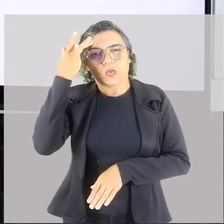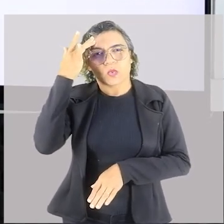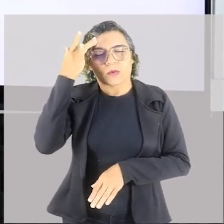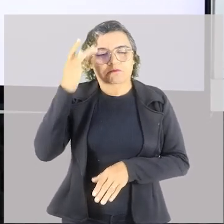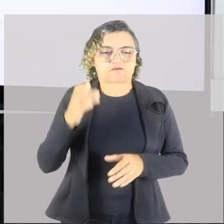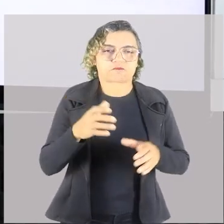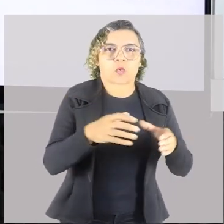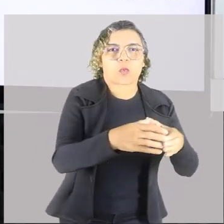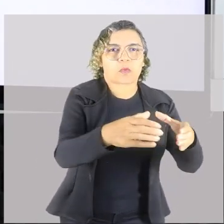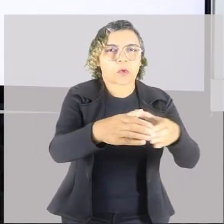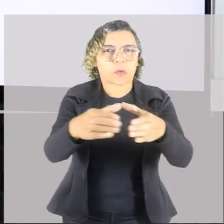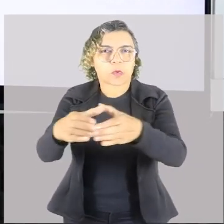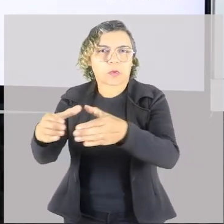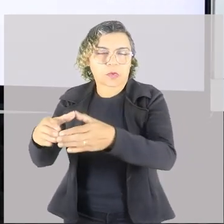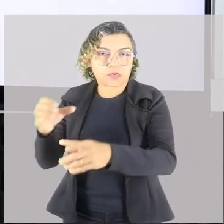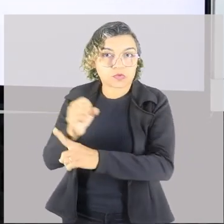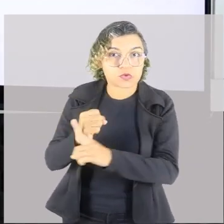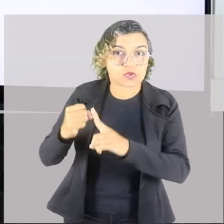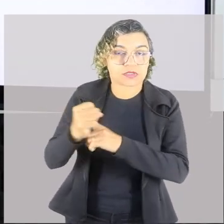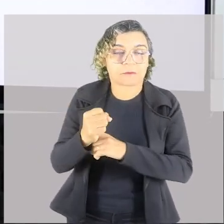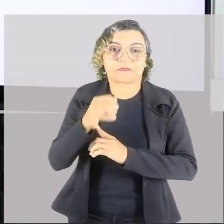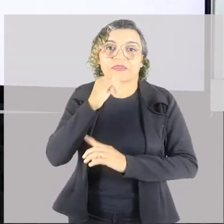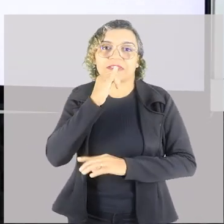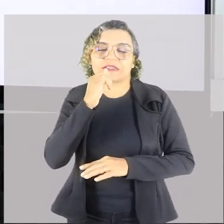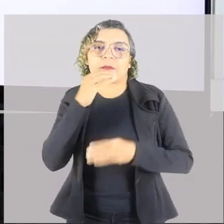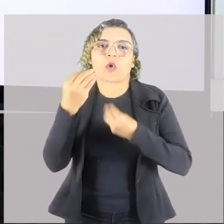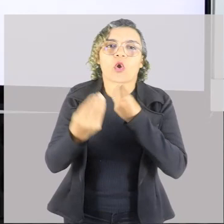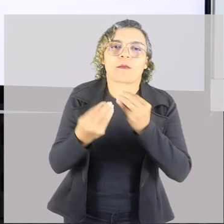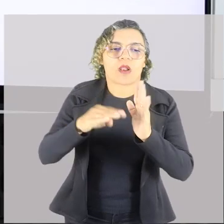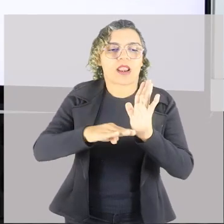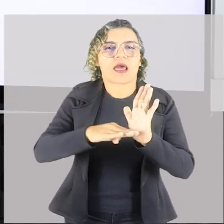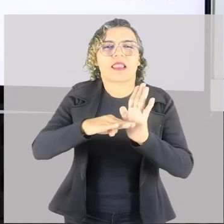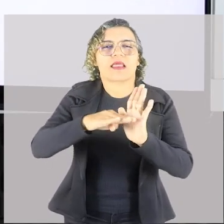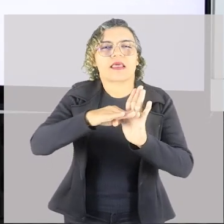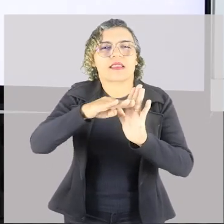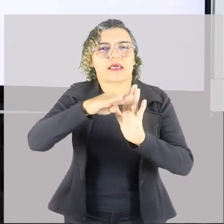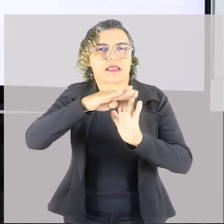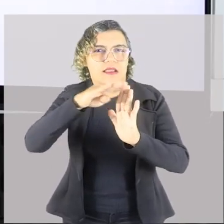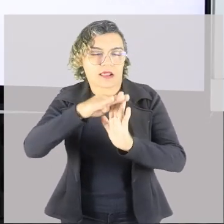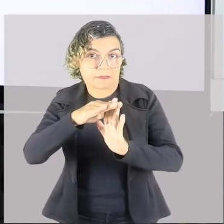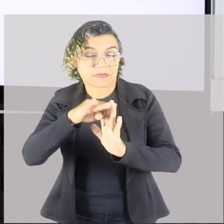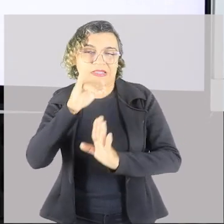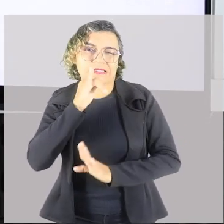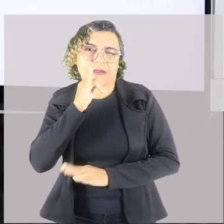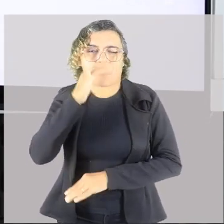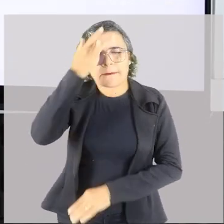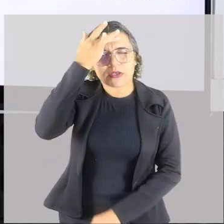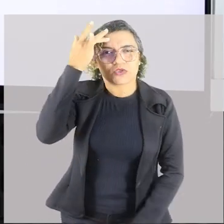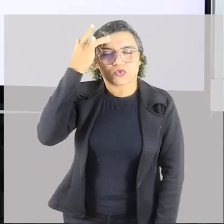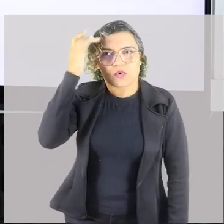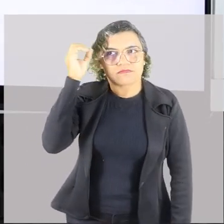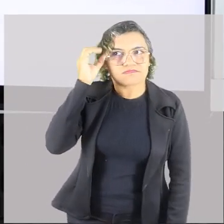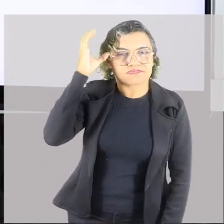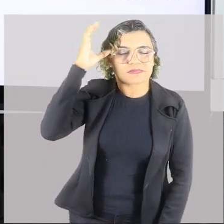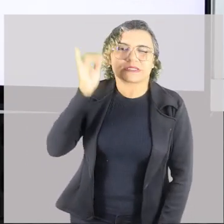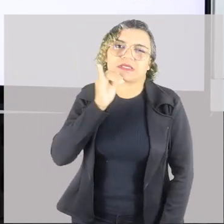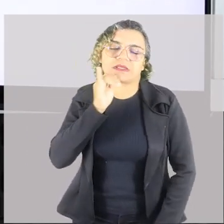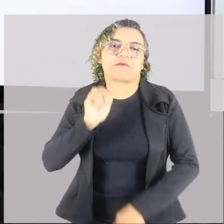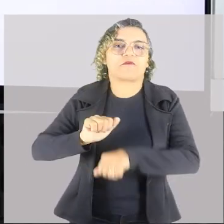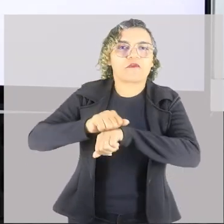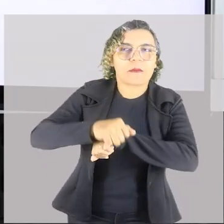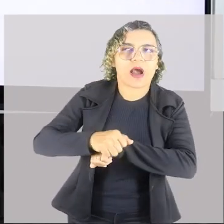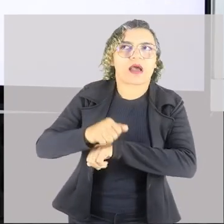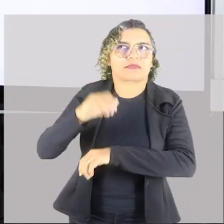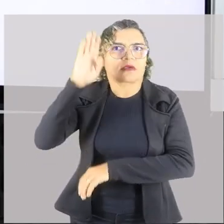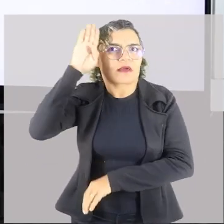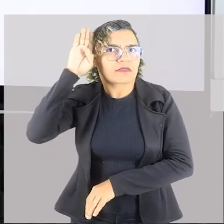sociais. Nesse caso, a hierarquização vai ser pelo nível de conhecimento. Então, uma pessoa que tem um conhecimento acadêmico, formal, ou